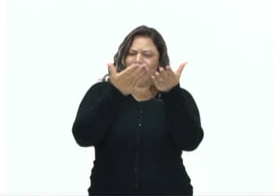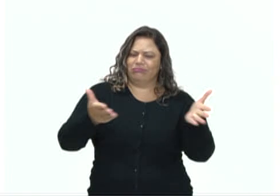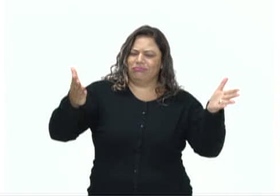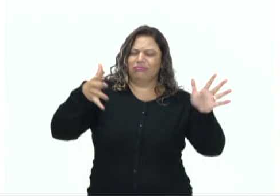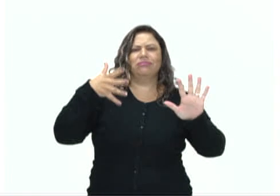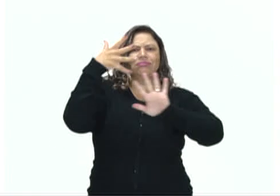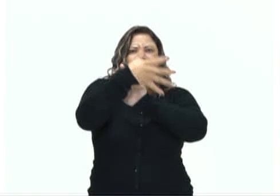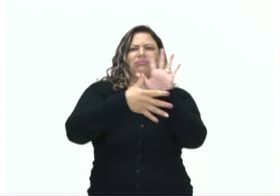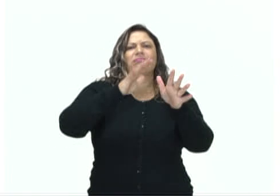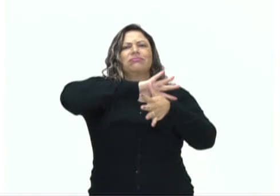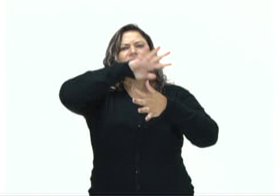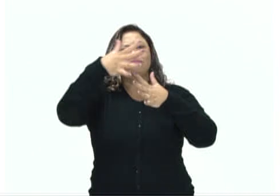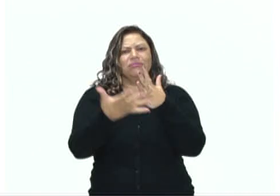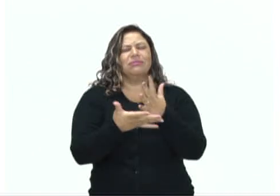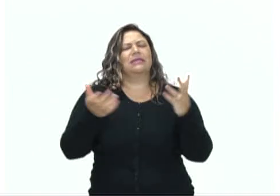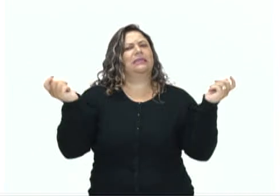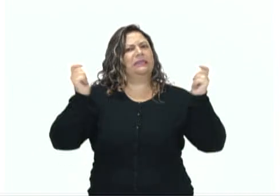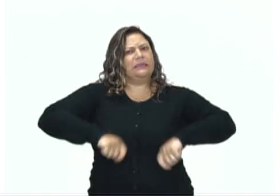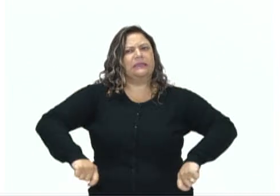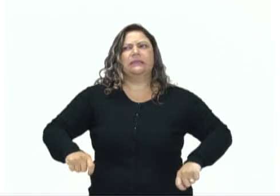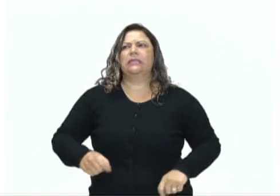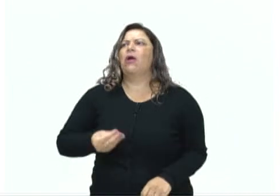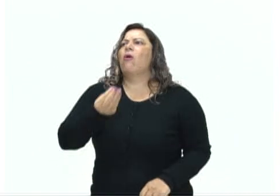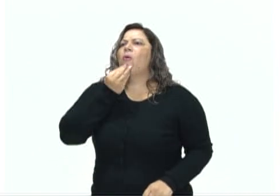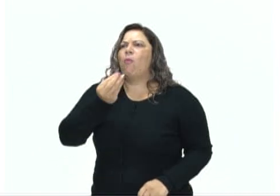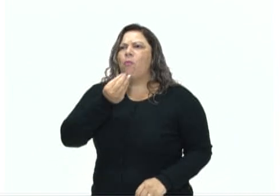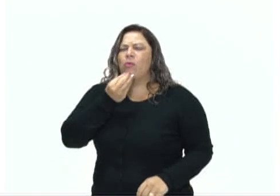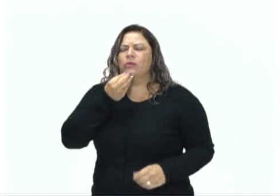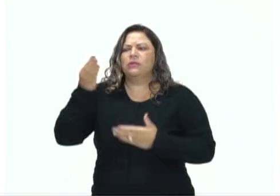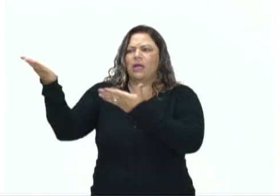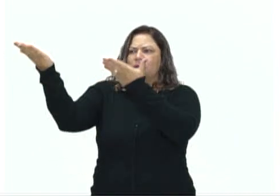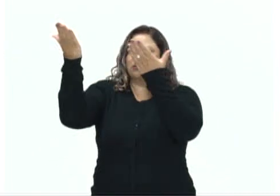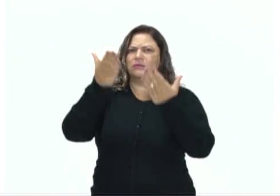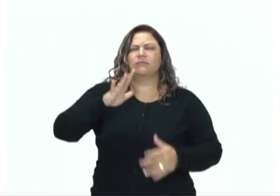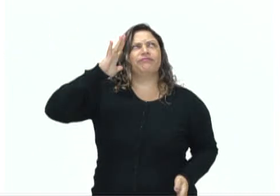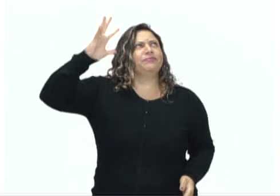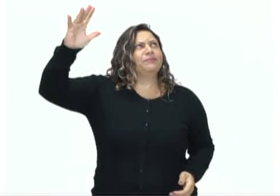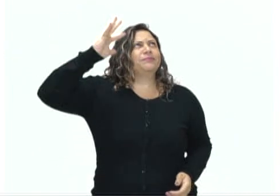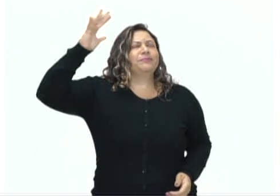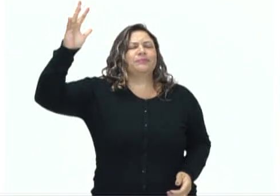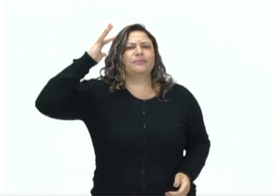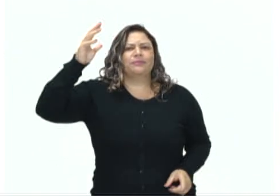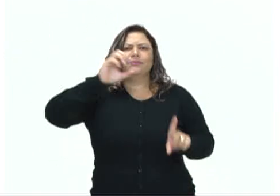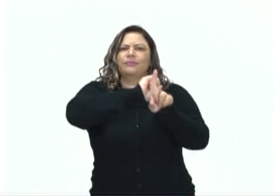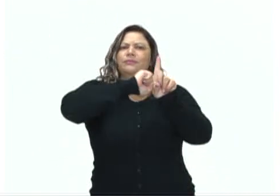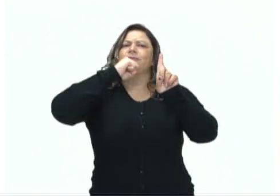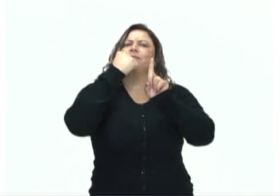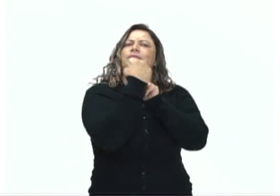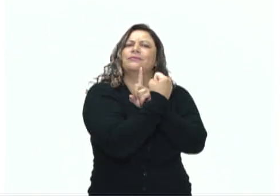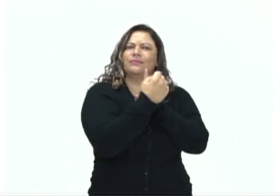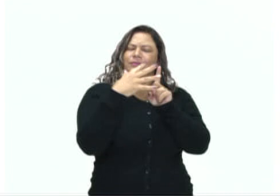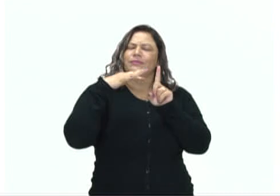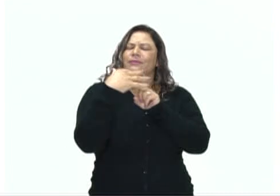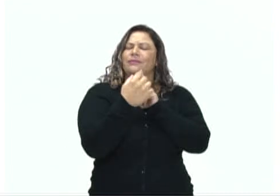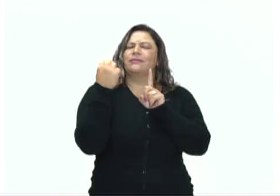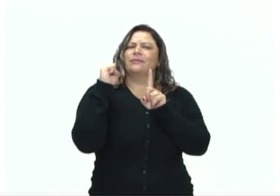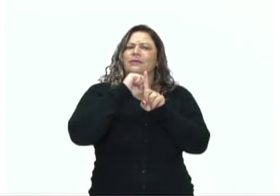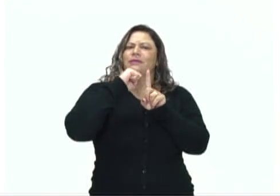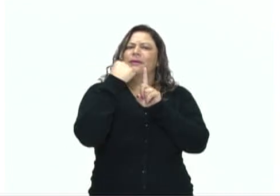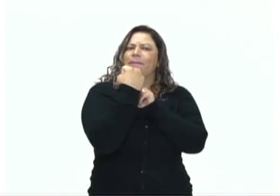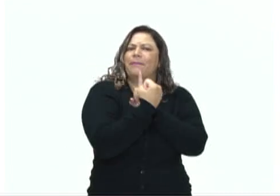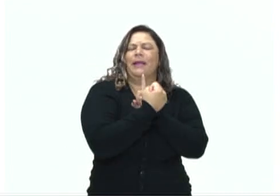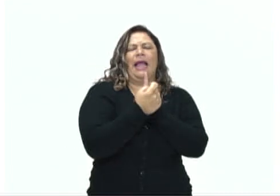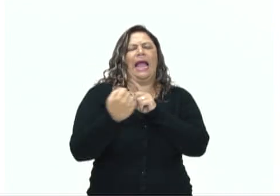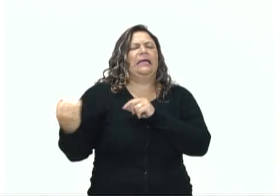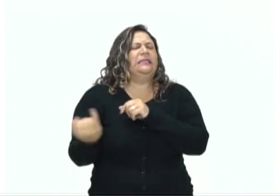Esse gesto representou uma riquíssima oportunidade de trazer a reflexão para a sociedade para a importância de